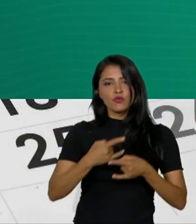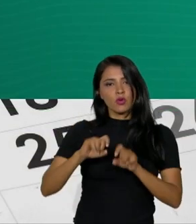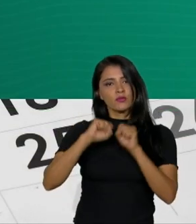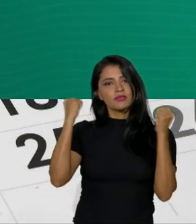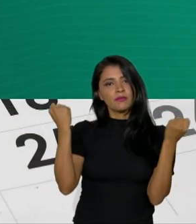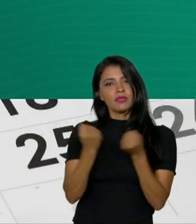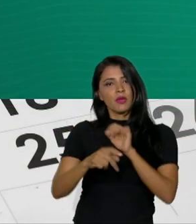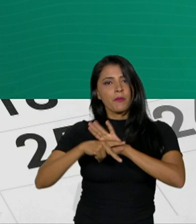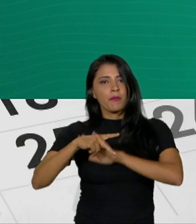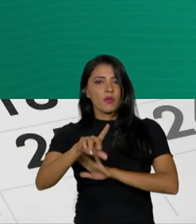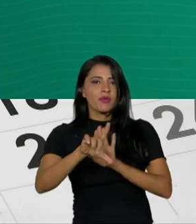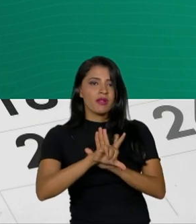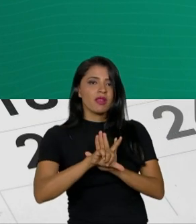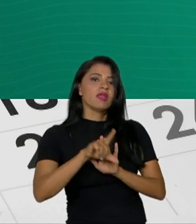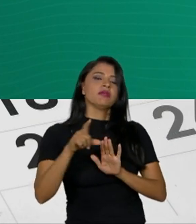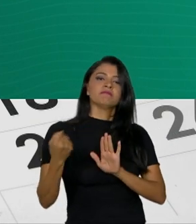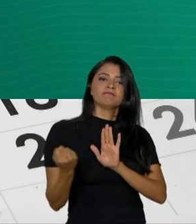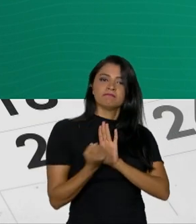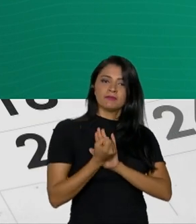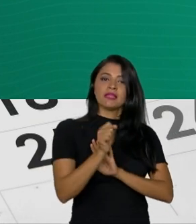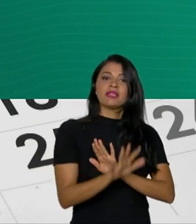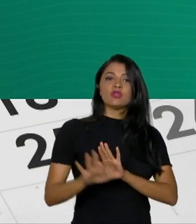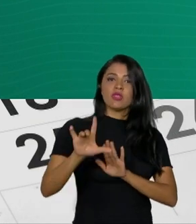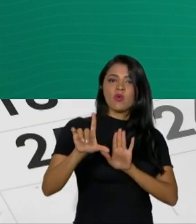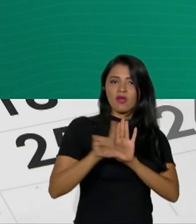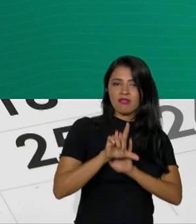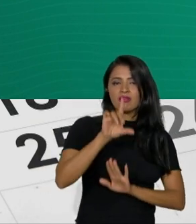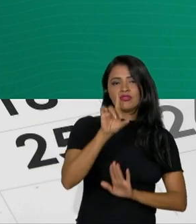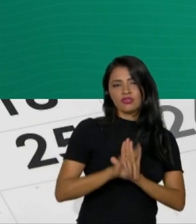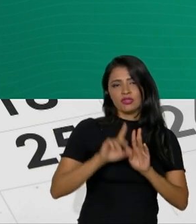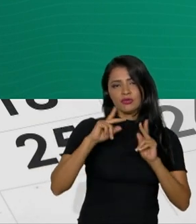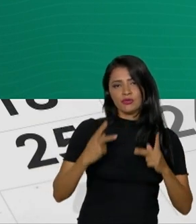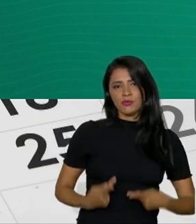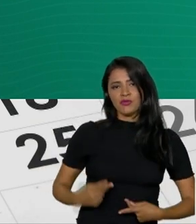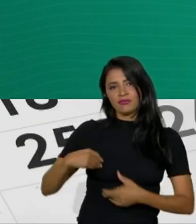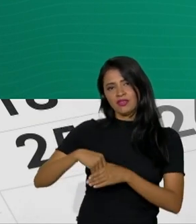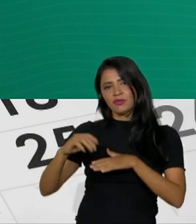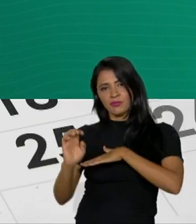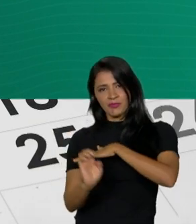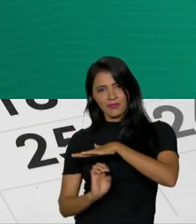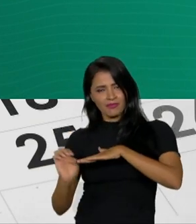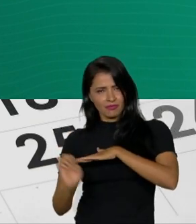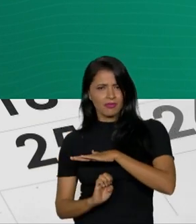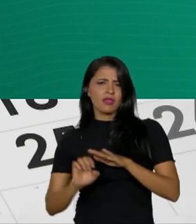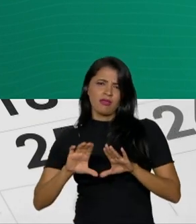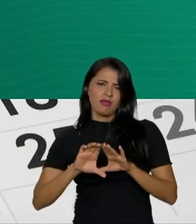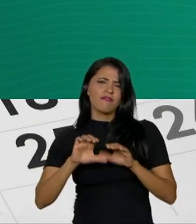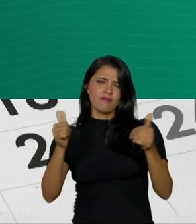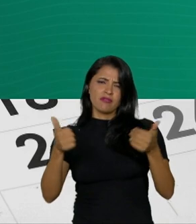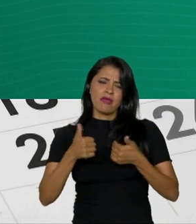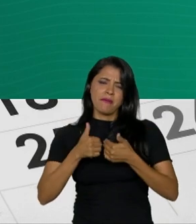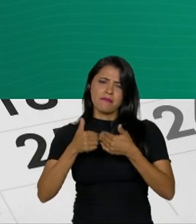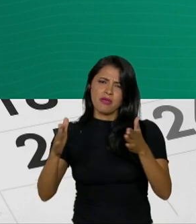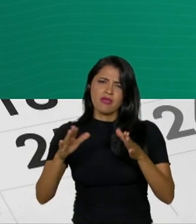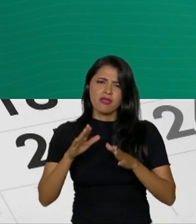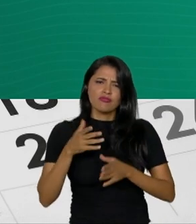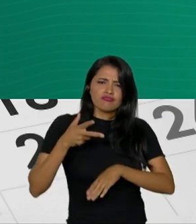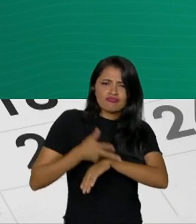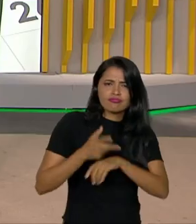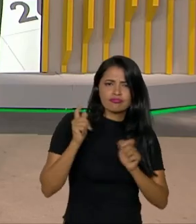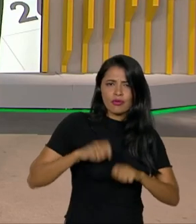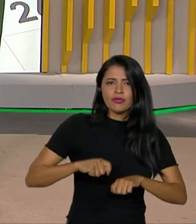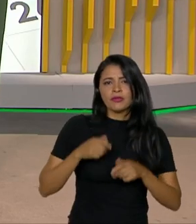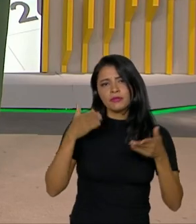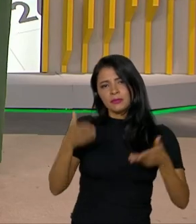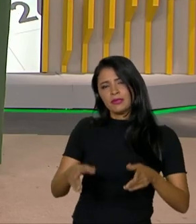seminário sobre a Lei do Marco Nacional sobre Direitos Humanos nas Empresas. O evento é aberto à imprensa e conta com a